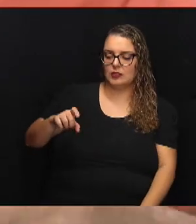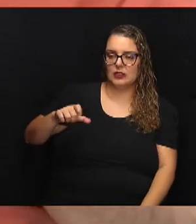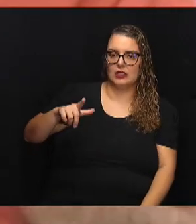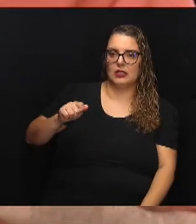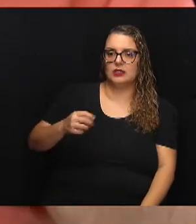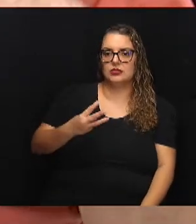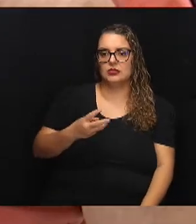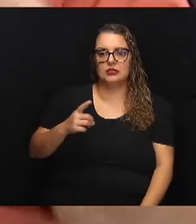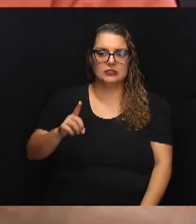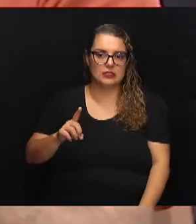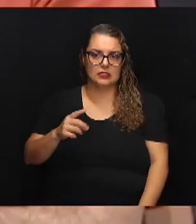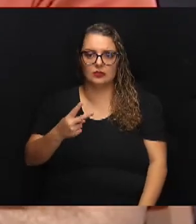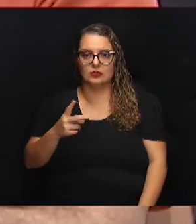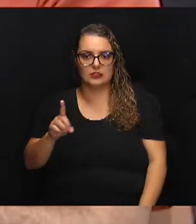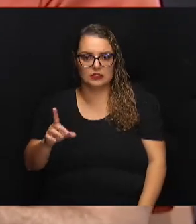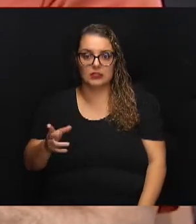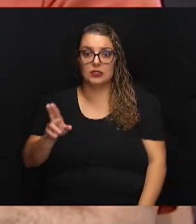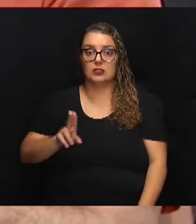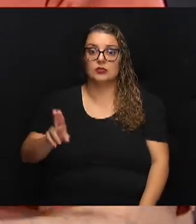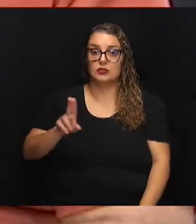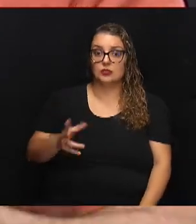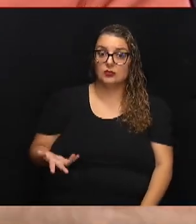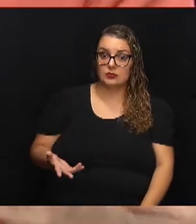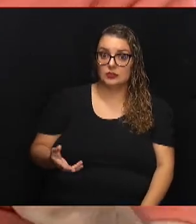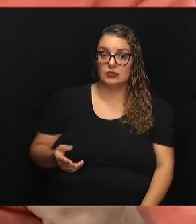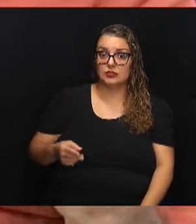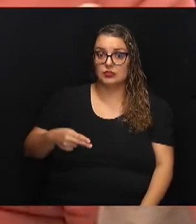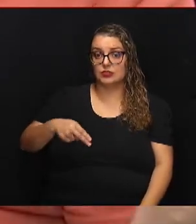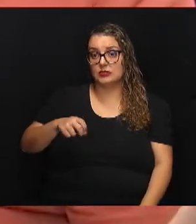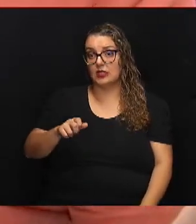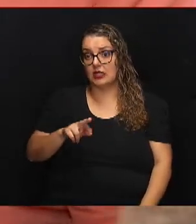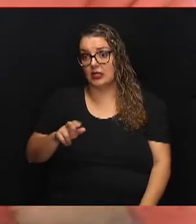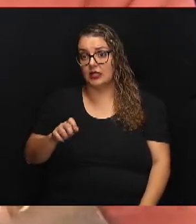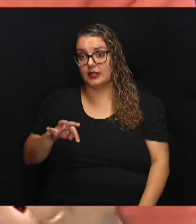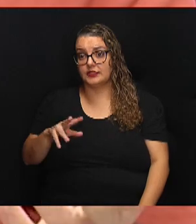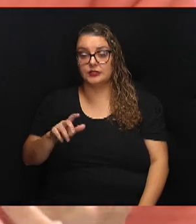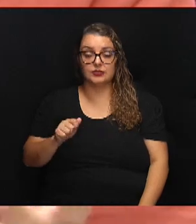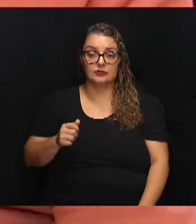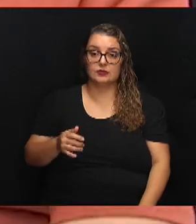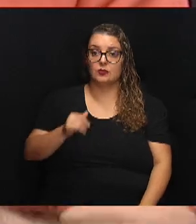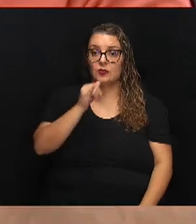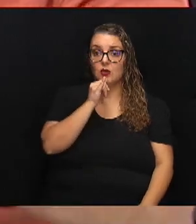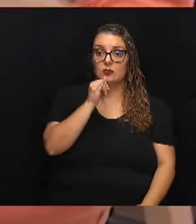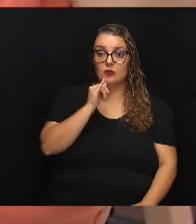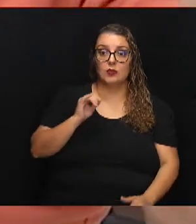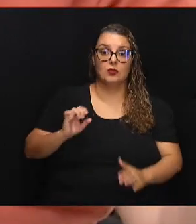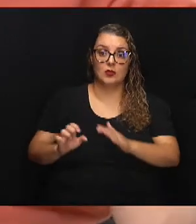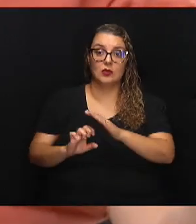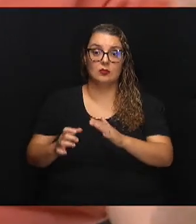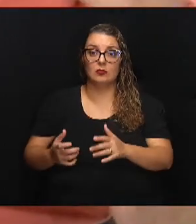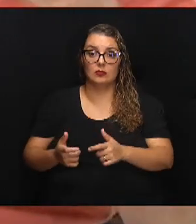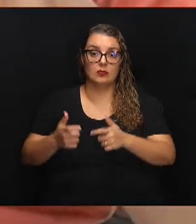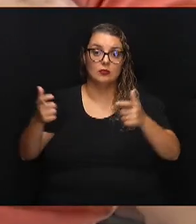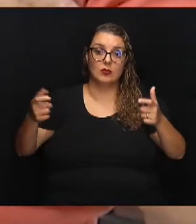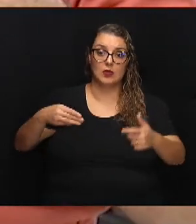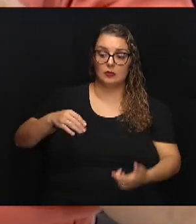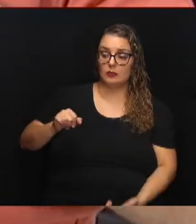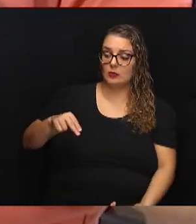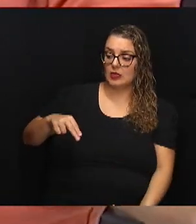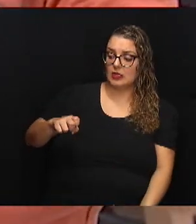2D, que se utiliza até de narrativas. Então, por exemplo, uma empresa, uma grande